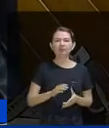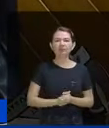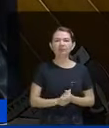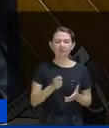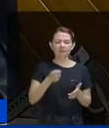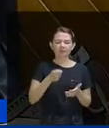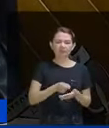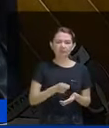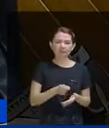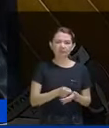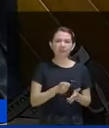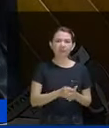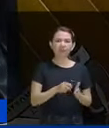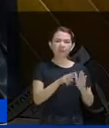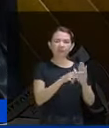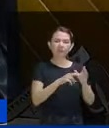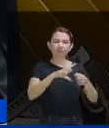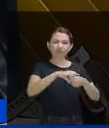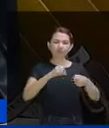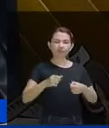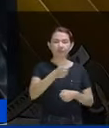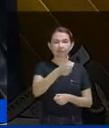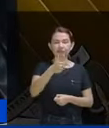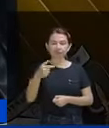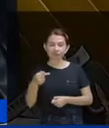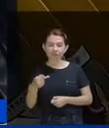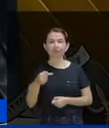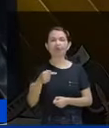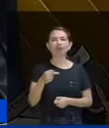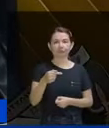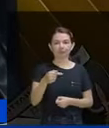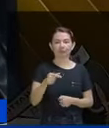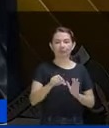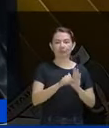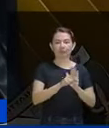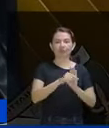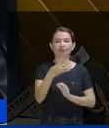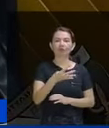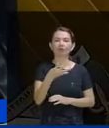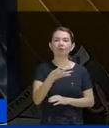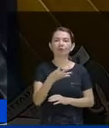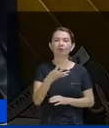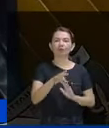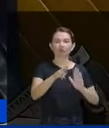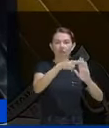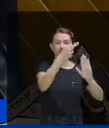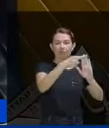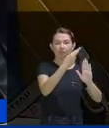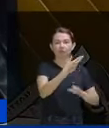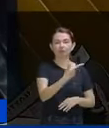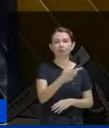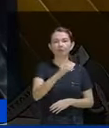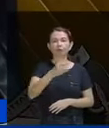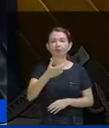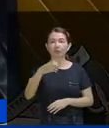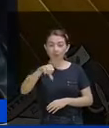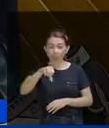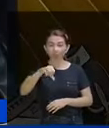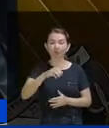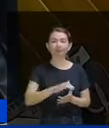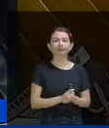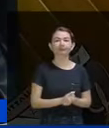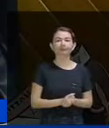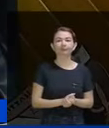exigências estabelecidas no artigo 17, parágrafo 4º da Resolução 23.609 de 2019,